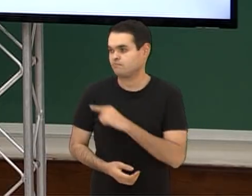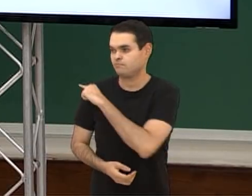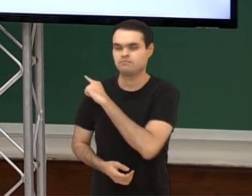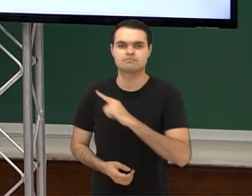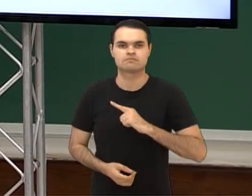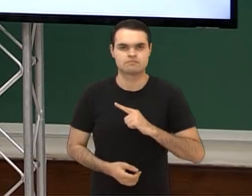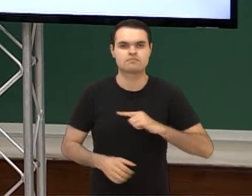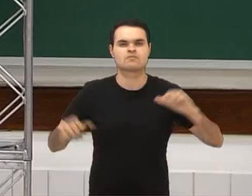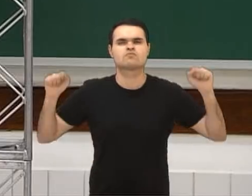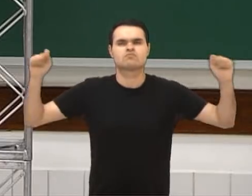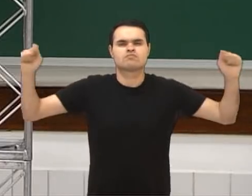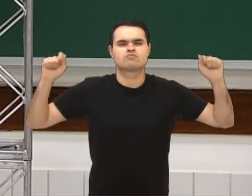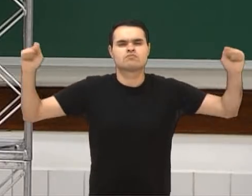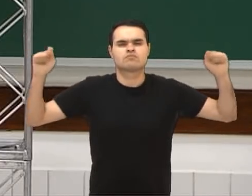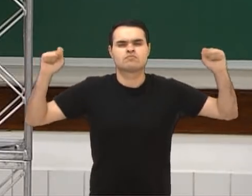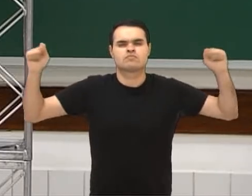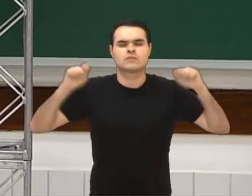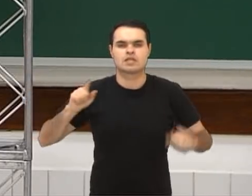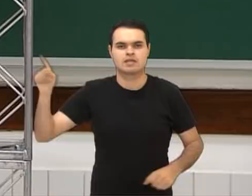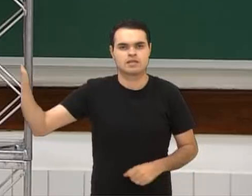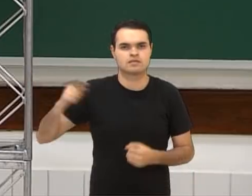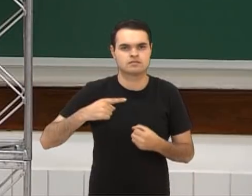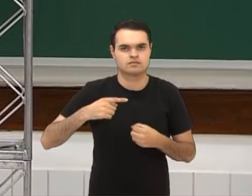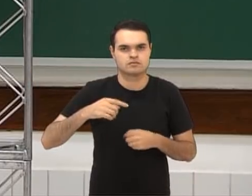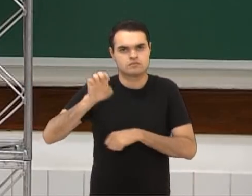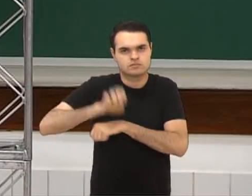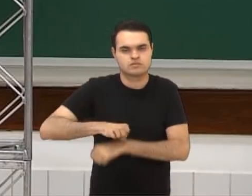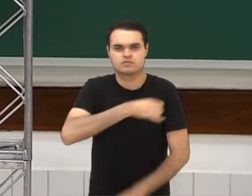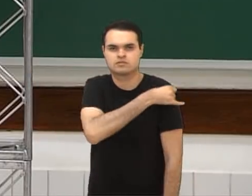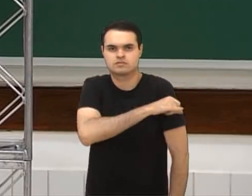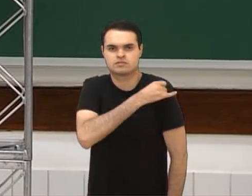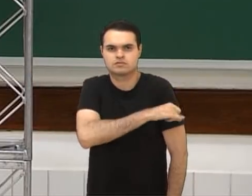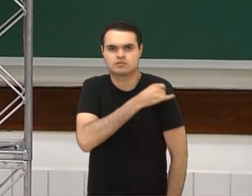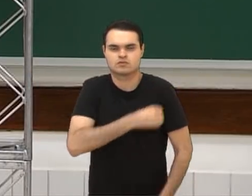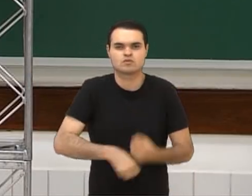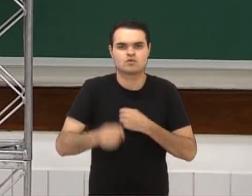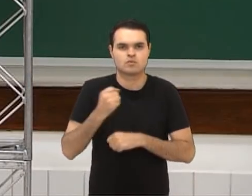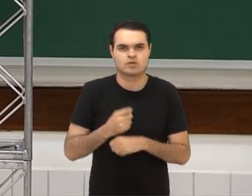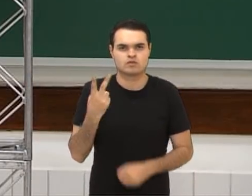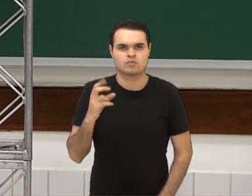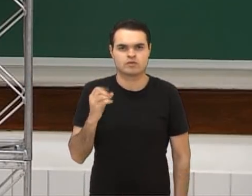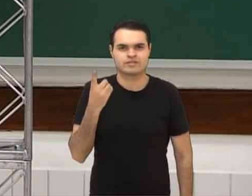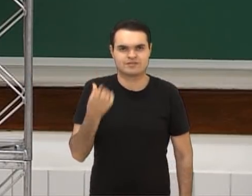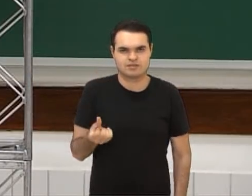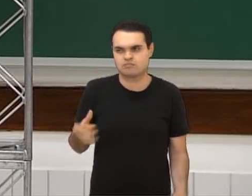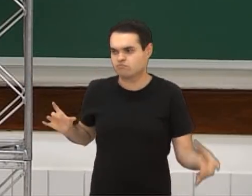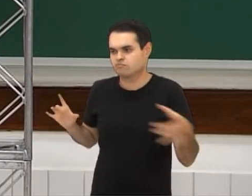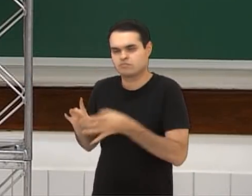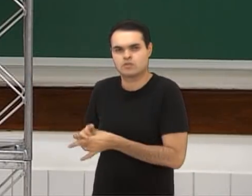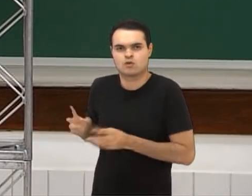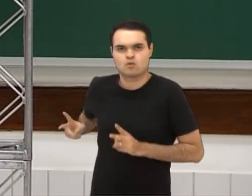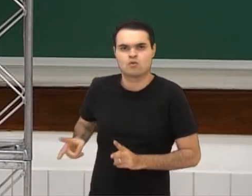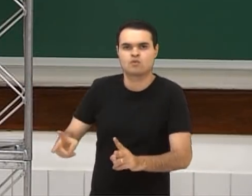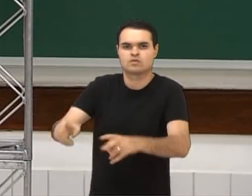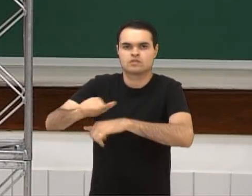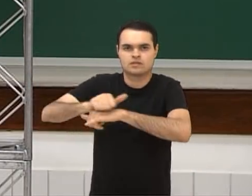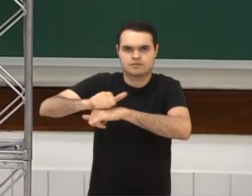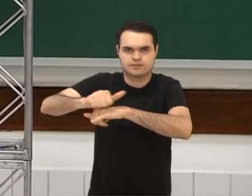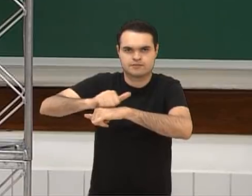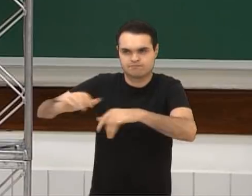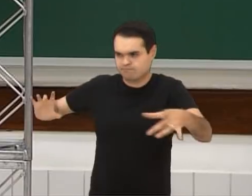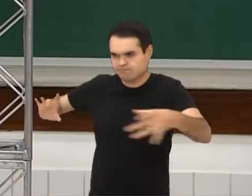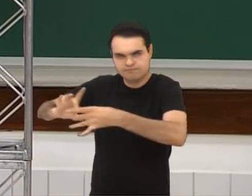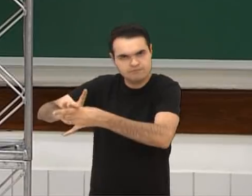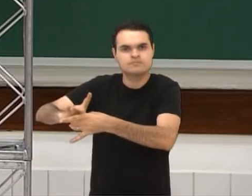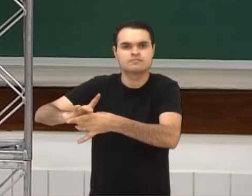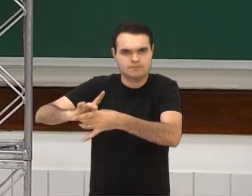vê uma manifestação que aconteceu no Rio de Janeiro em 2016, favorável à continuidade da Operação Lava Jato.